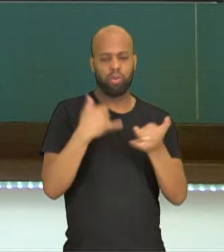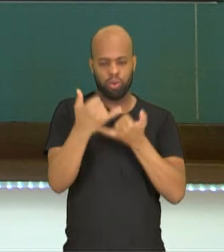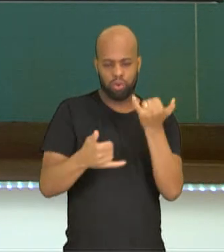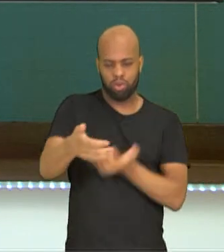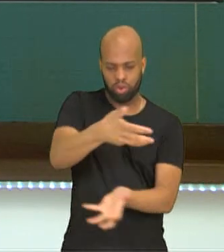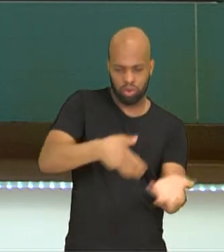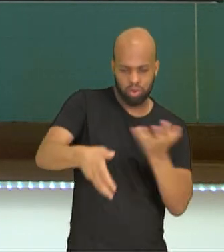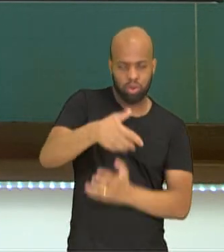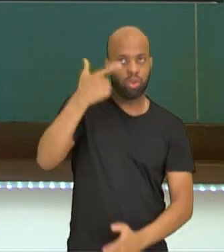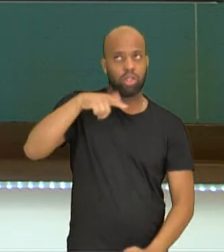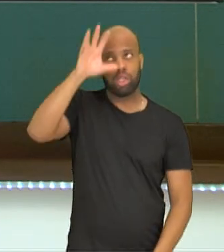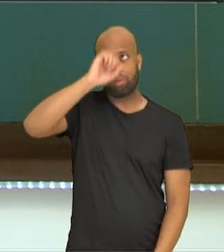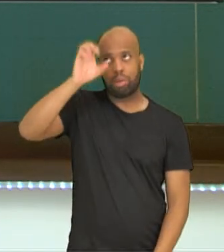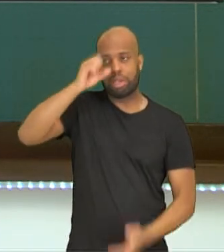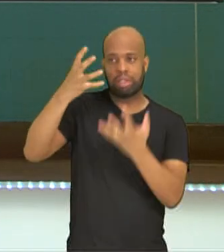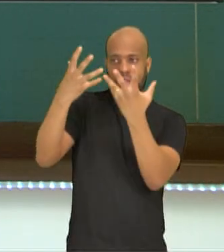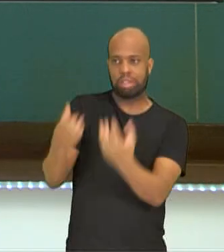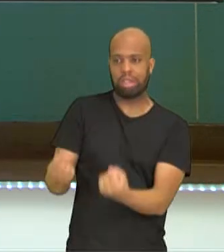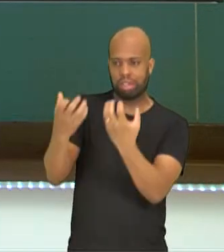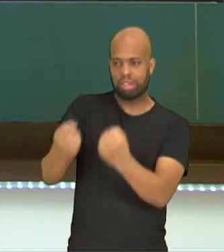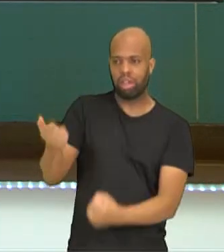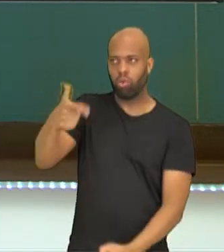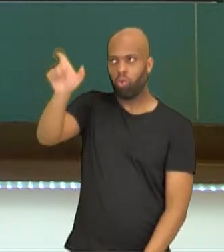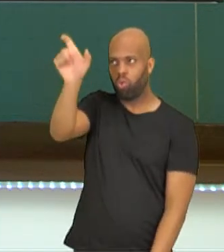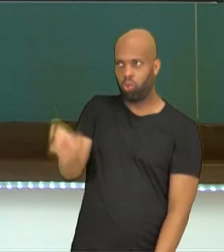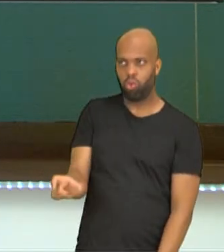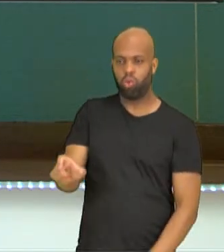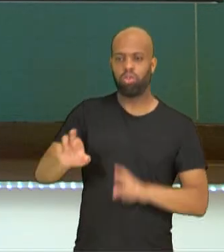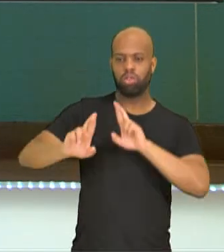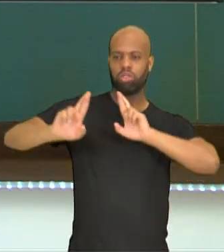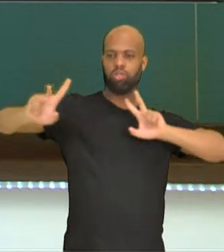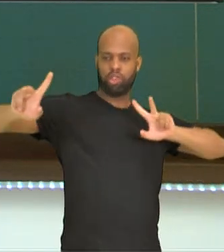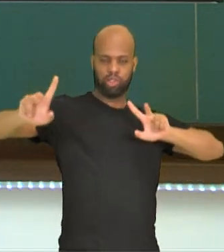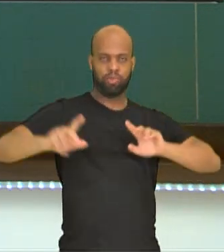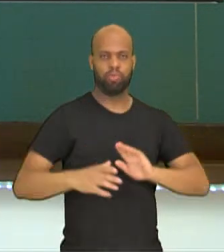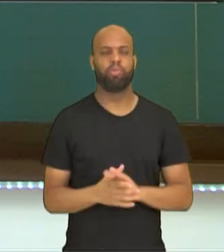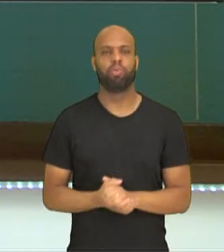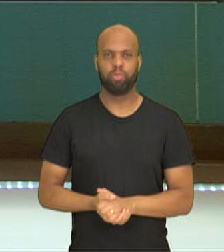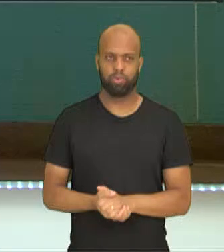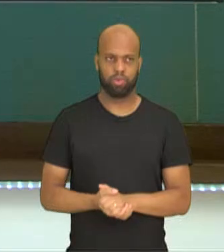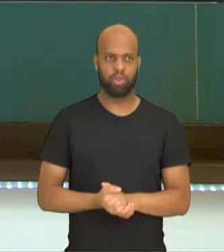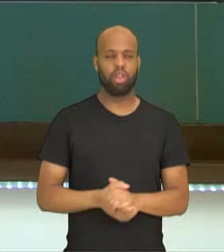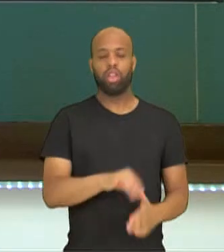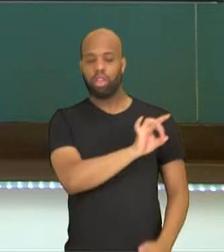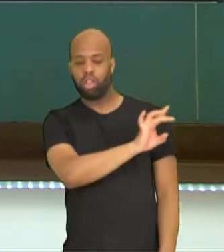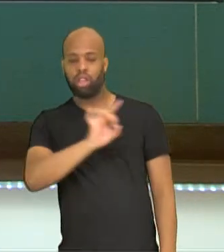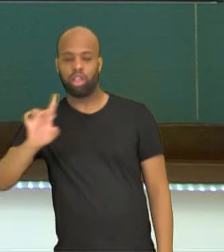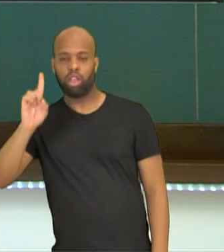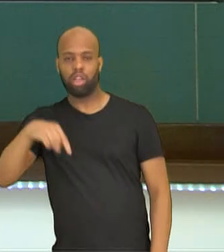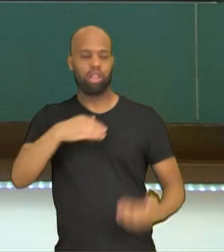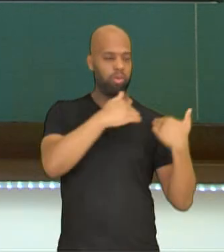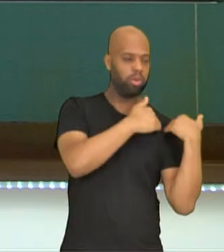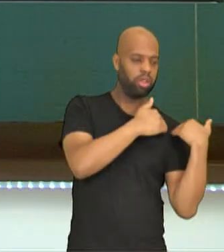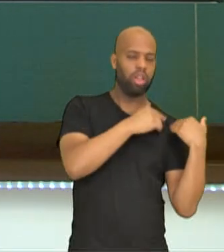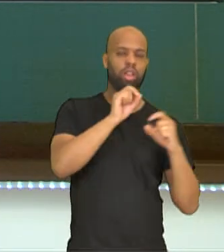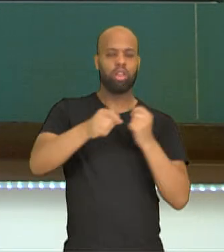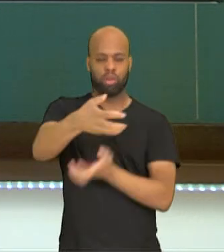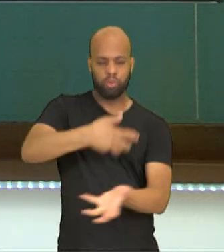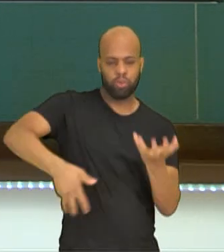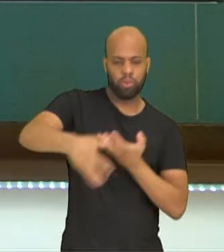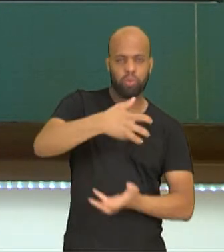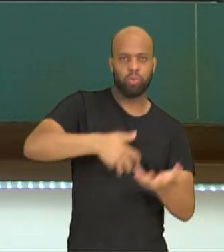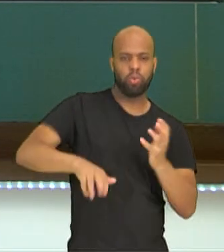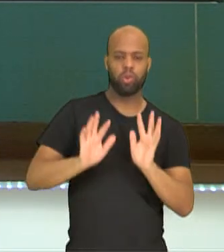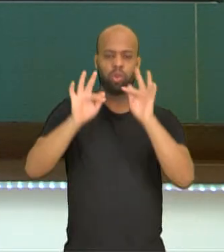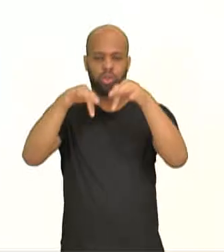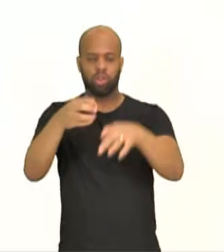cooperativos, nós aprendemos a aceitar mais esse colega que é tão diferente da gente. Cada um é responsável por contribuir com o